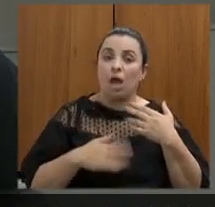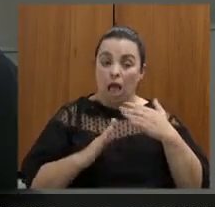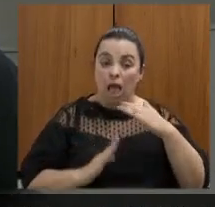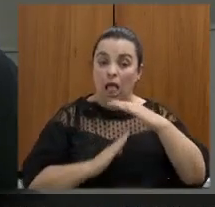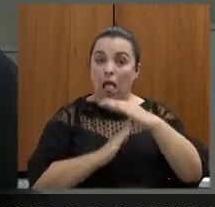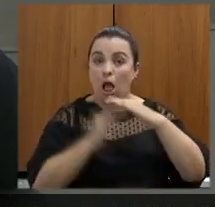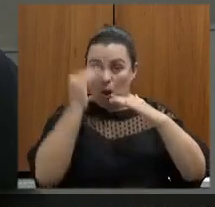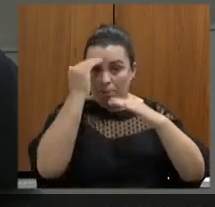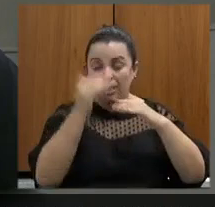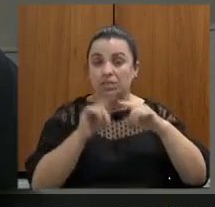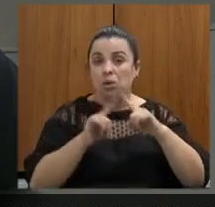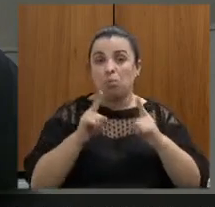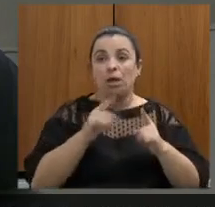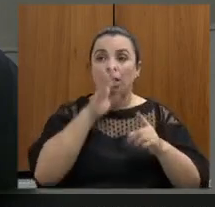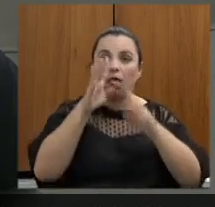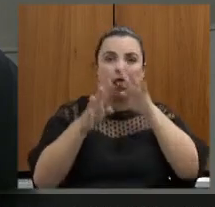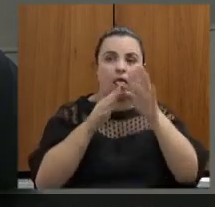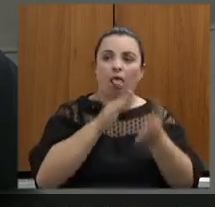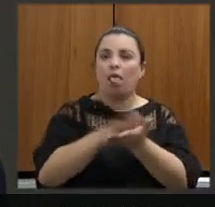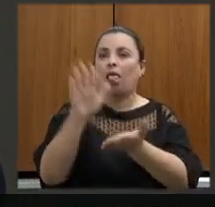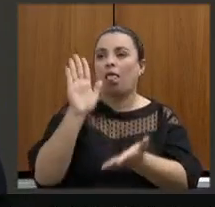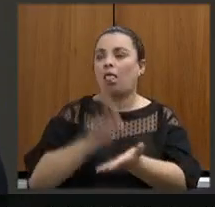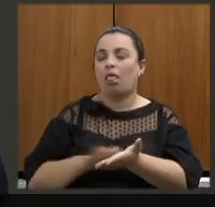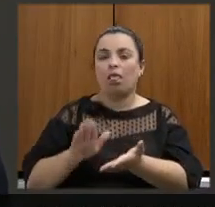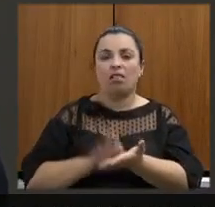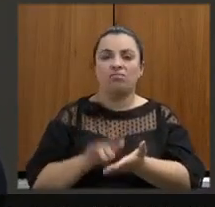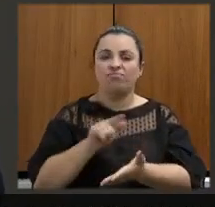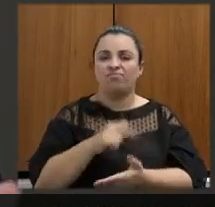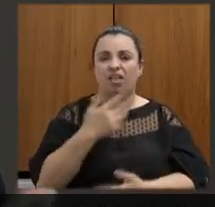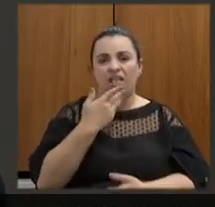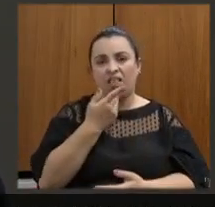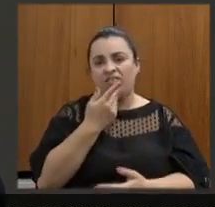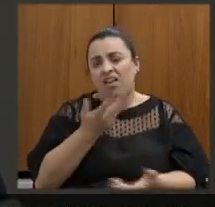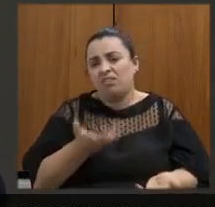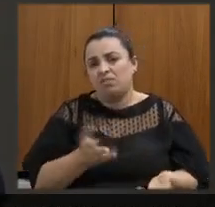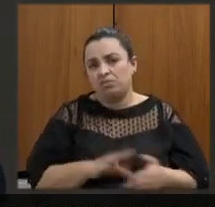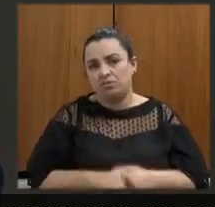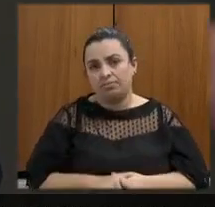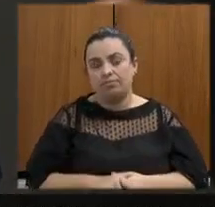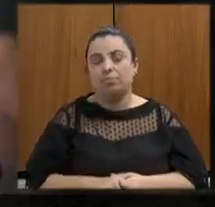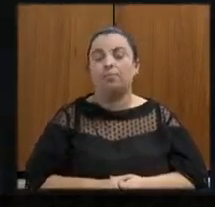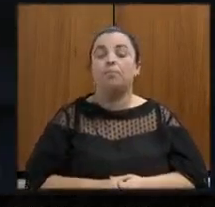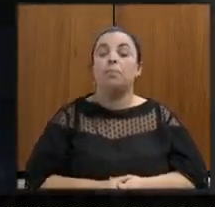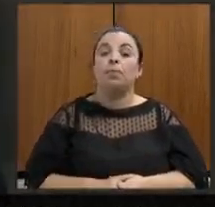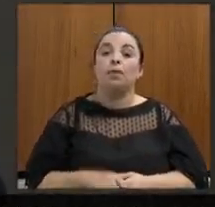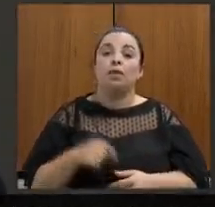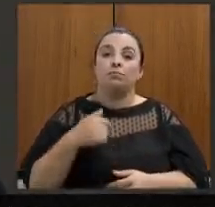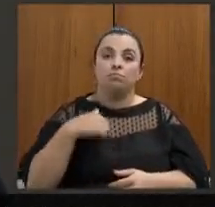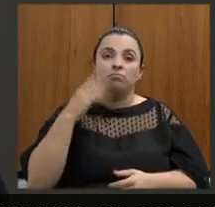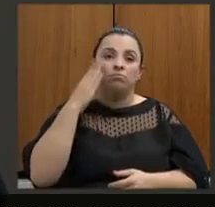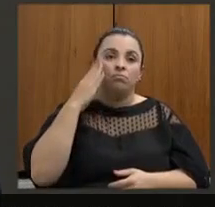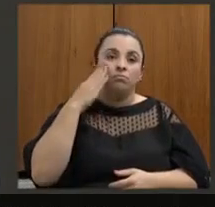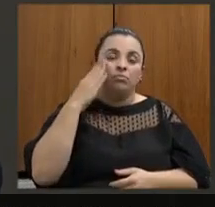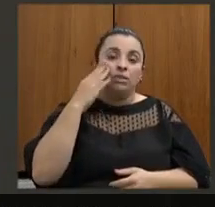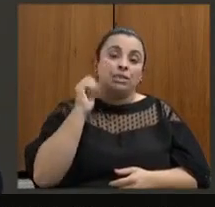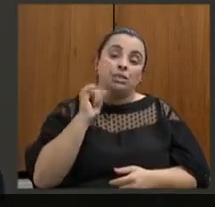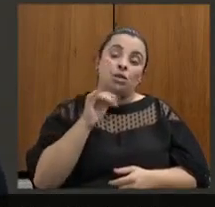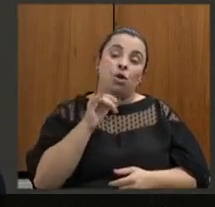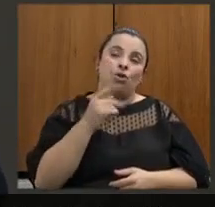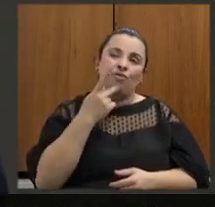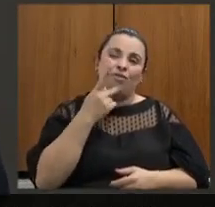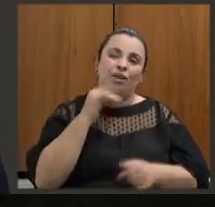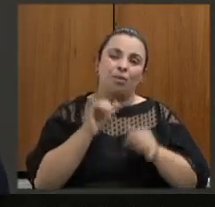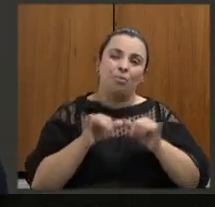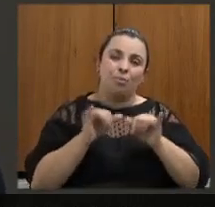gastaram até muito fácil e o conhecimento que eu tenho senhora né Se eu tiver falando alguma bobagem